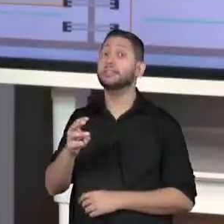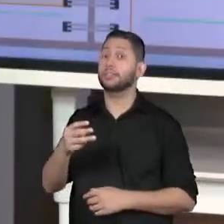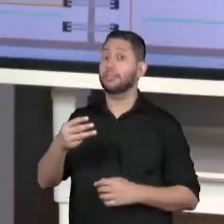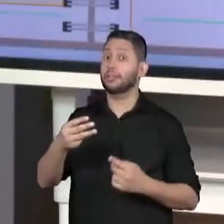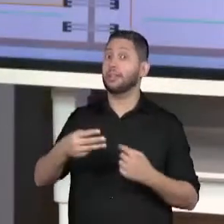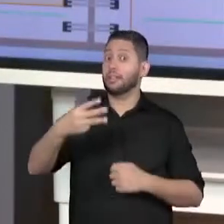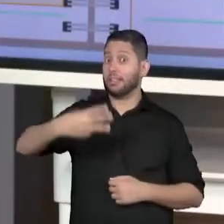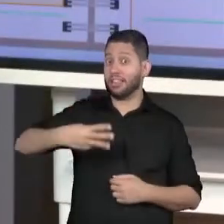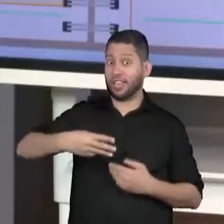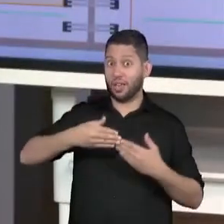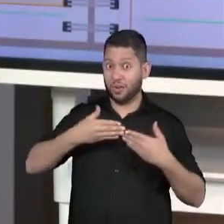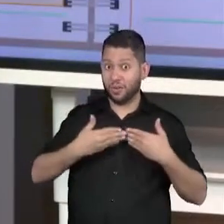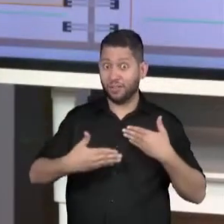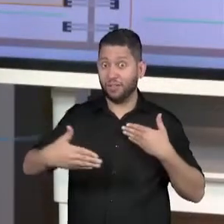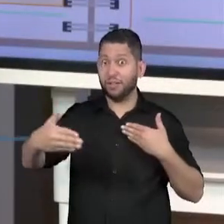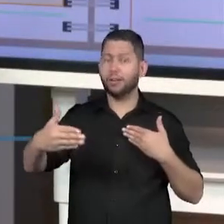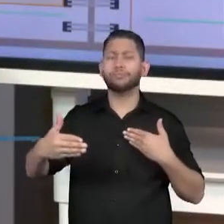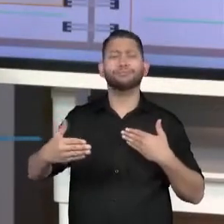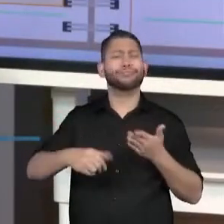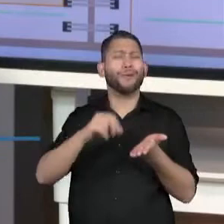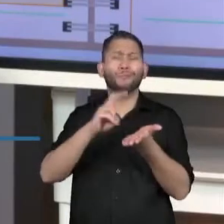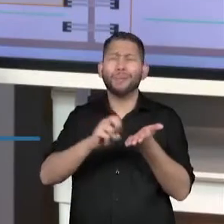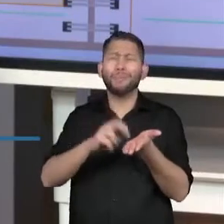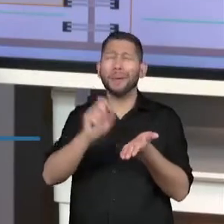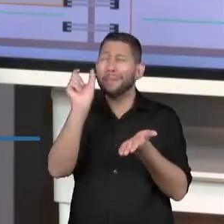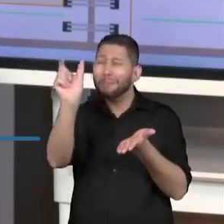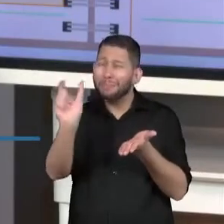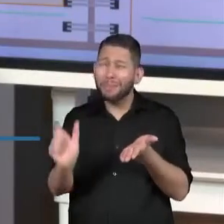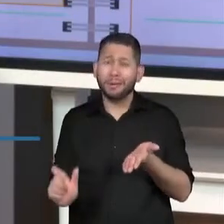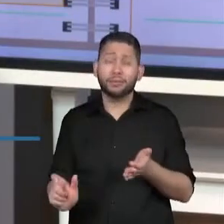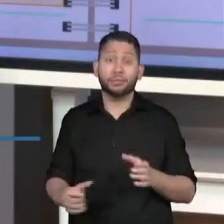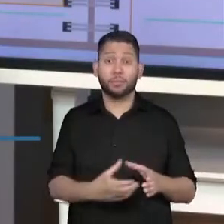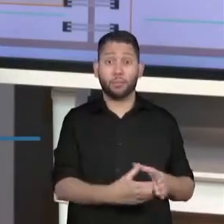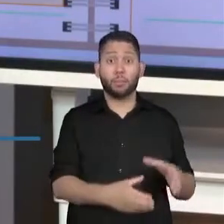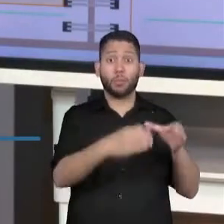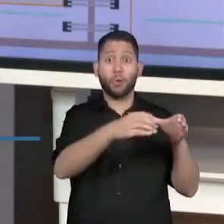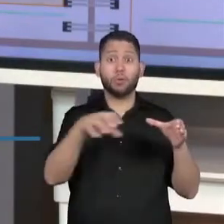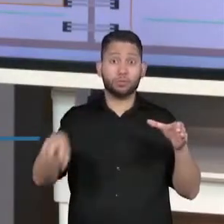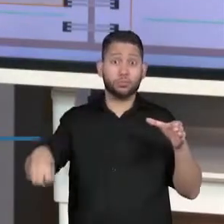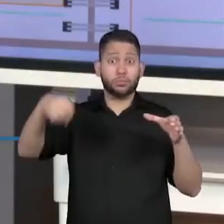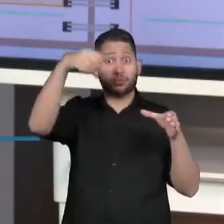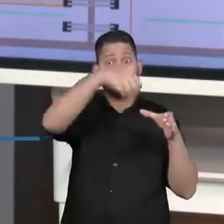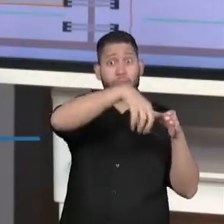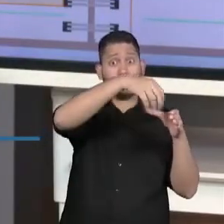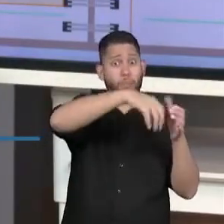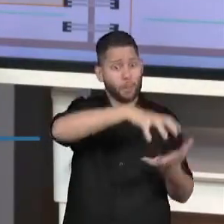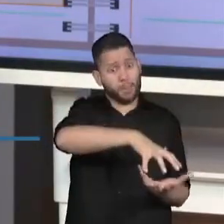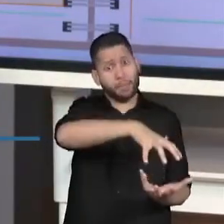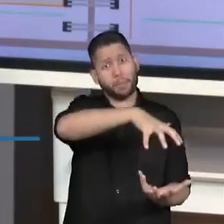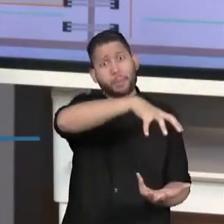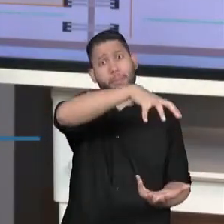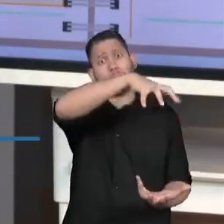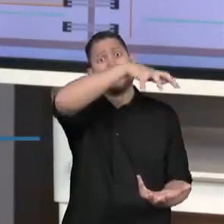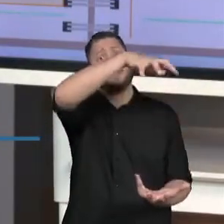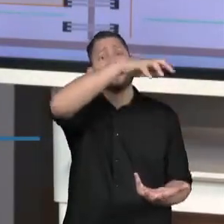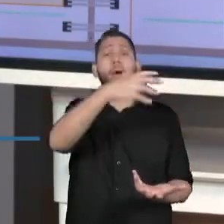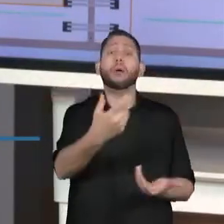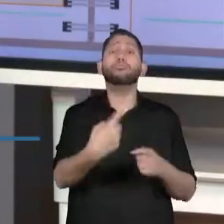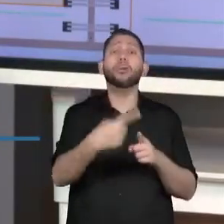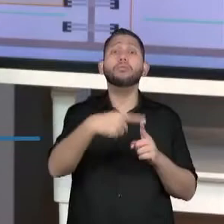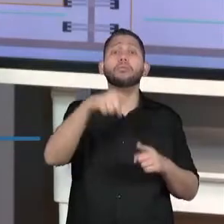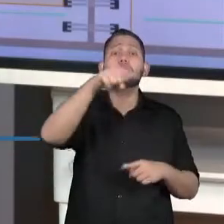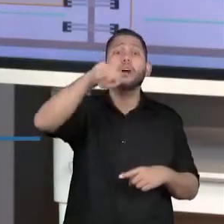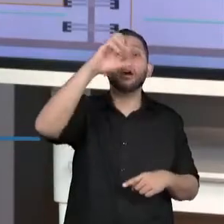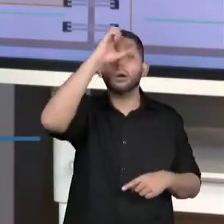aí, muito vocabulário. Por isso que eu falei, o nosso word jar, o nosso pote de palavras, vai ter que ser aquele tamanho gigante, porque ó, tudo vai lá para